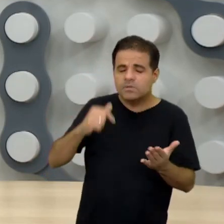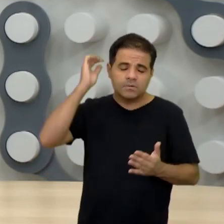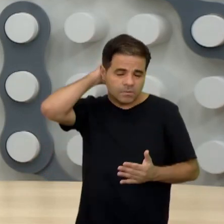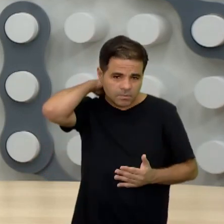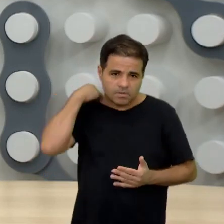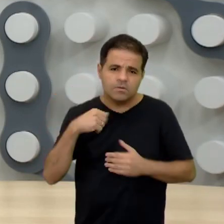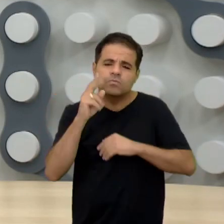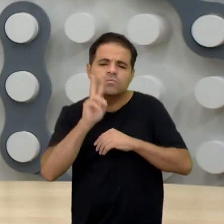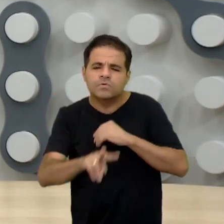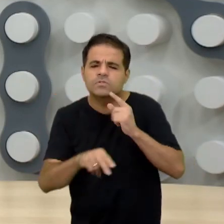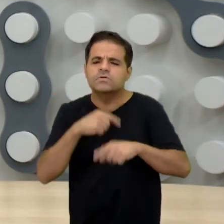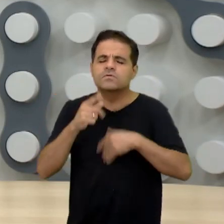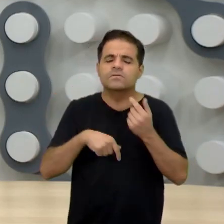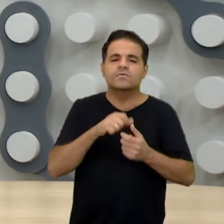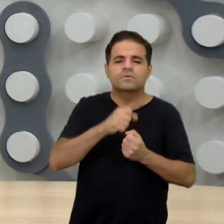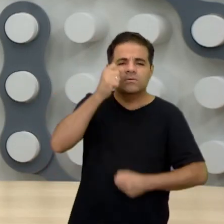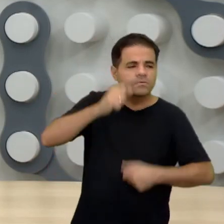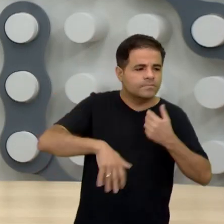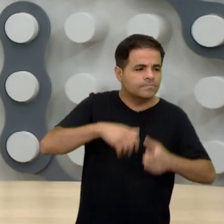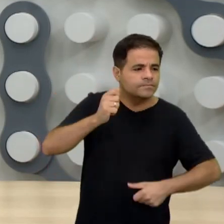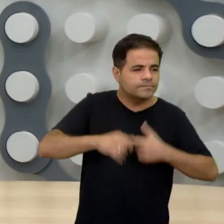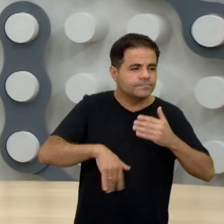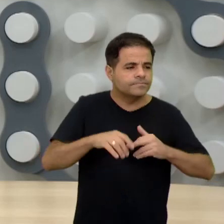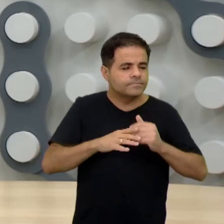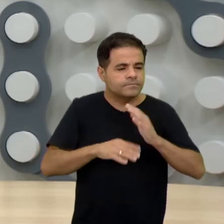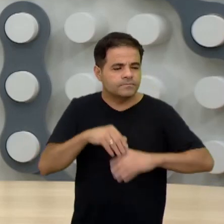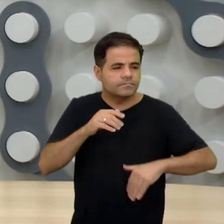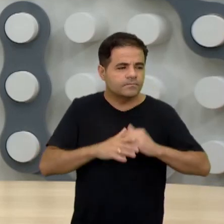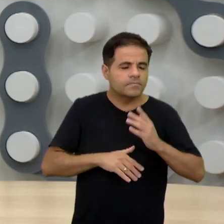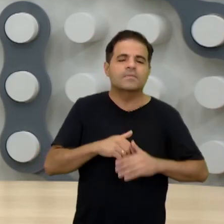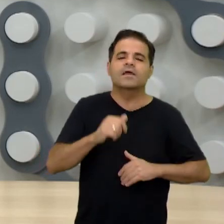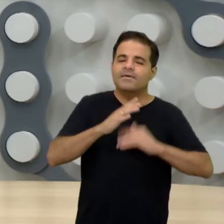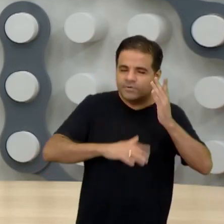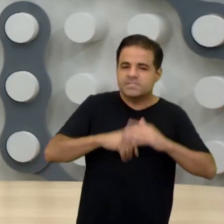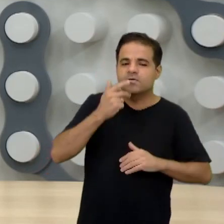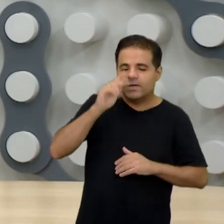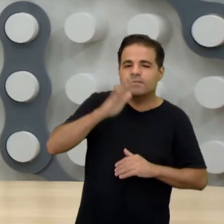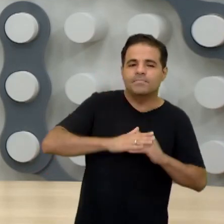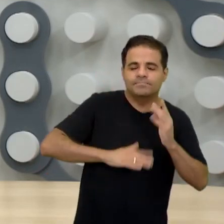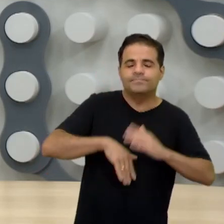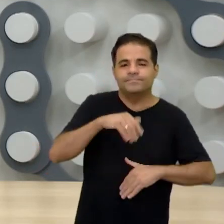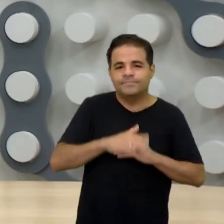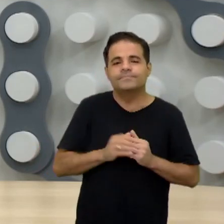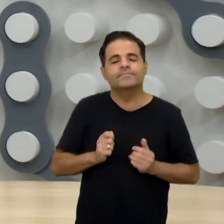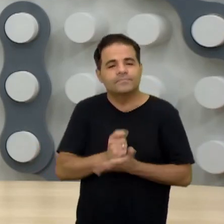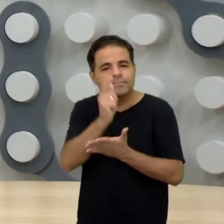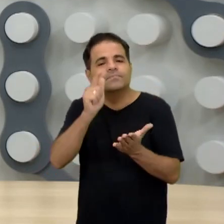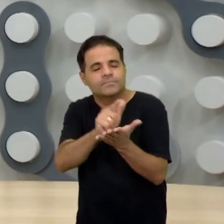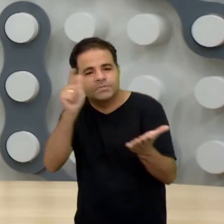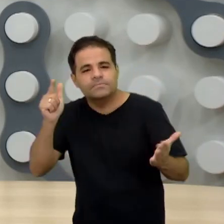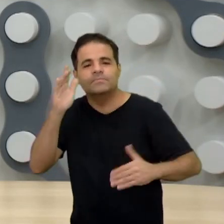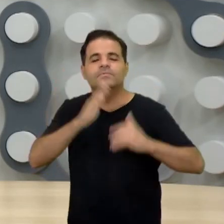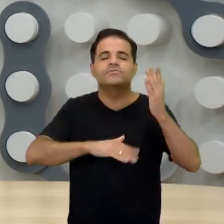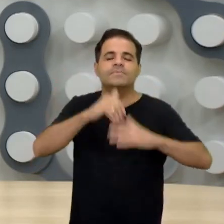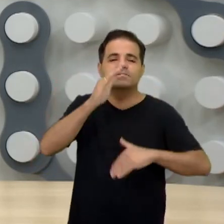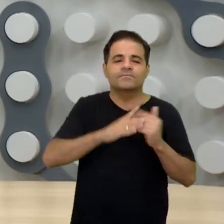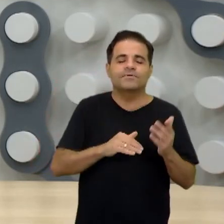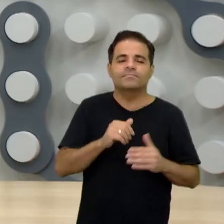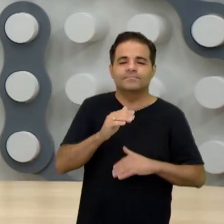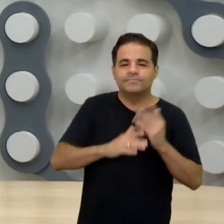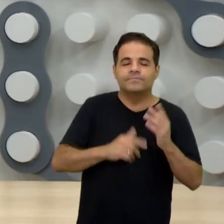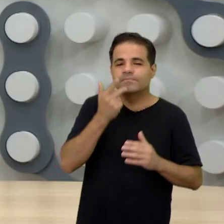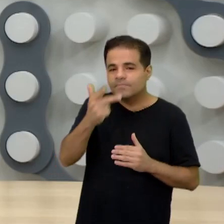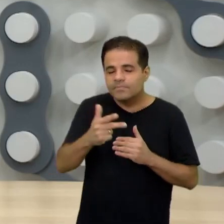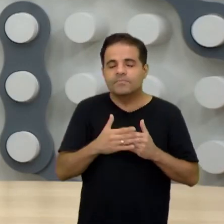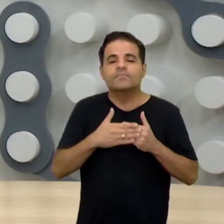via de uma forma muito afastada, muito distante, né? Então, comprar o jornal na banca, e aí eu vou ler